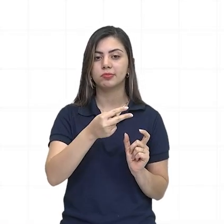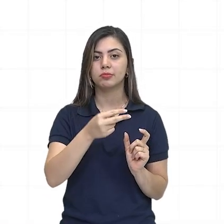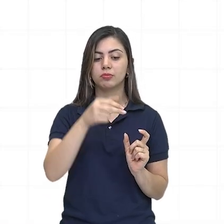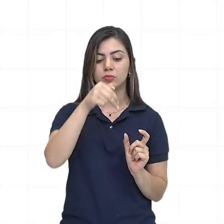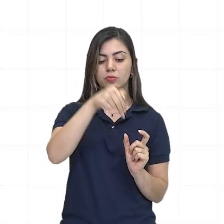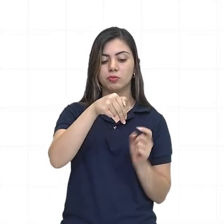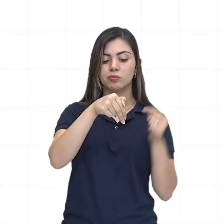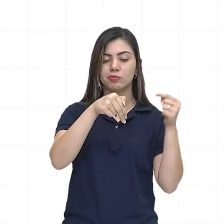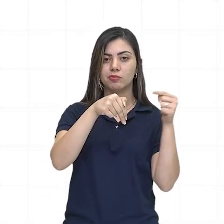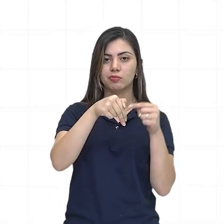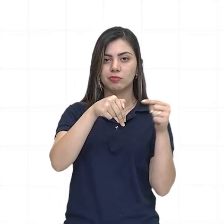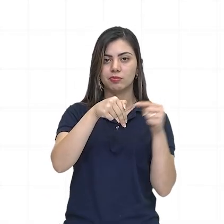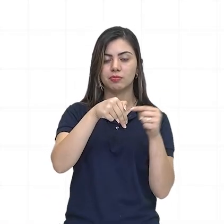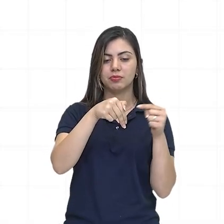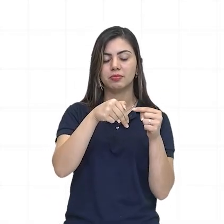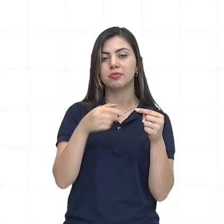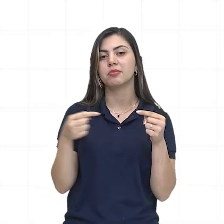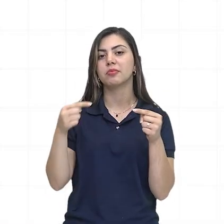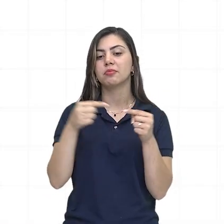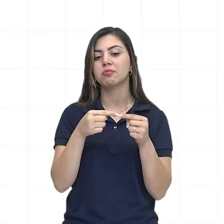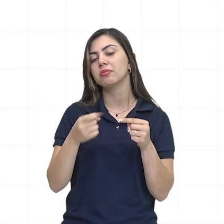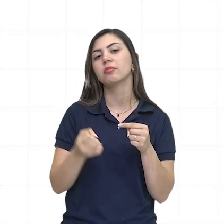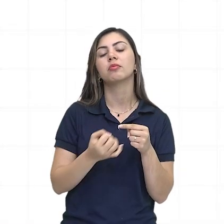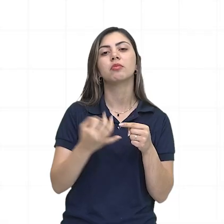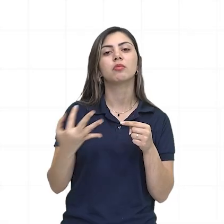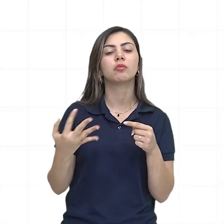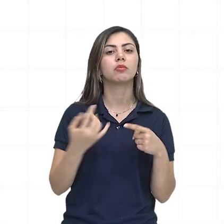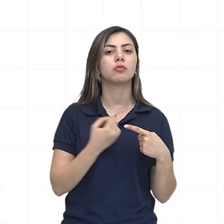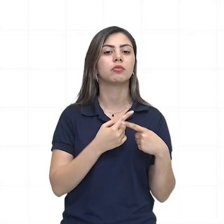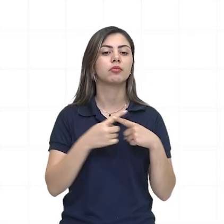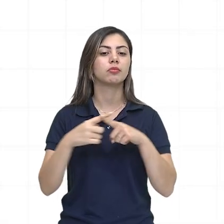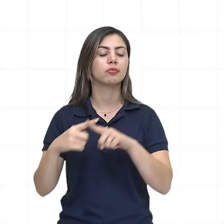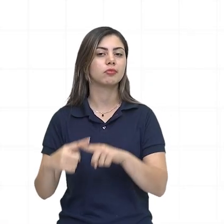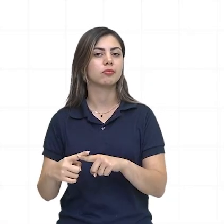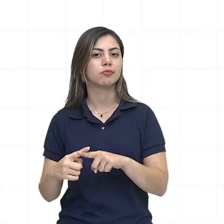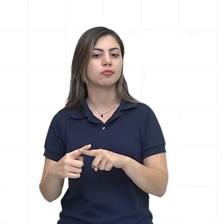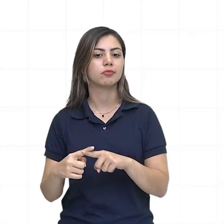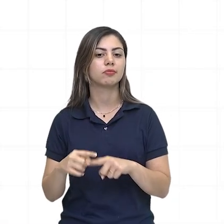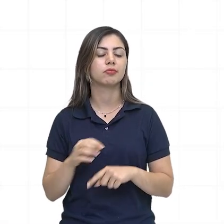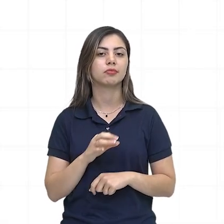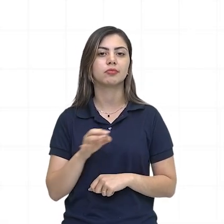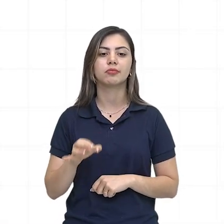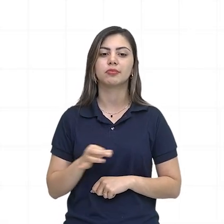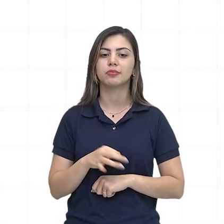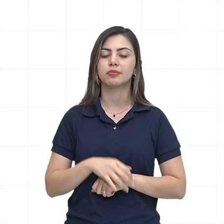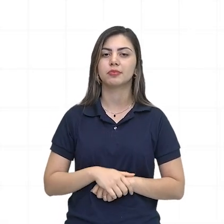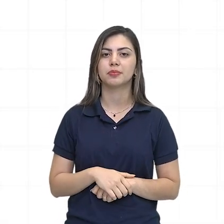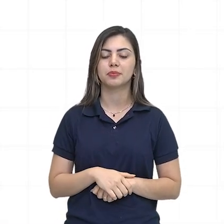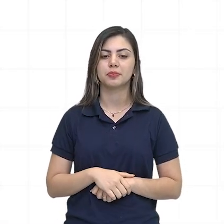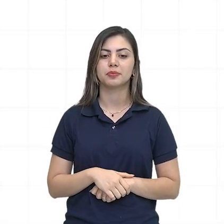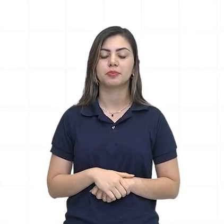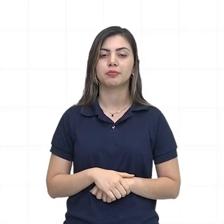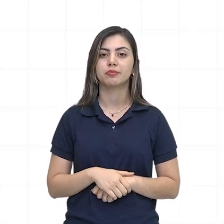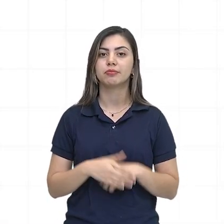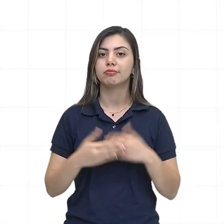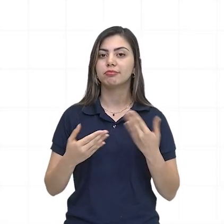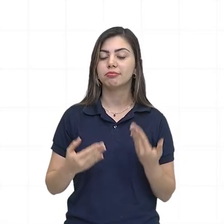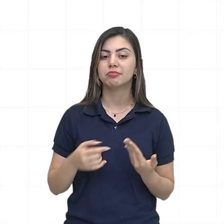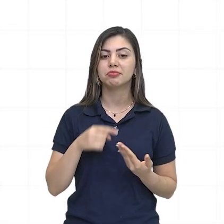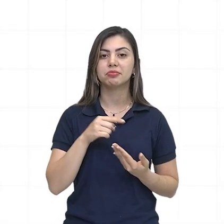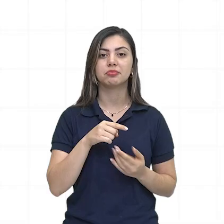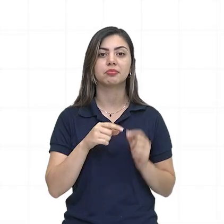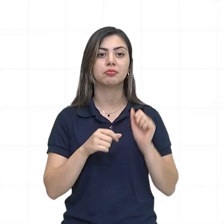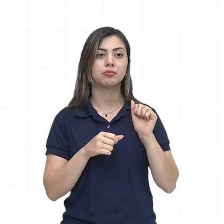N é que é o comando. Ele diz assim, base, olha para mim, base. Aí a base olha para